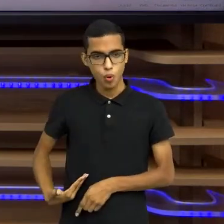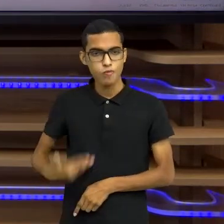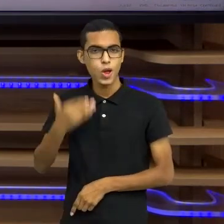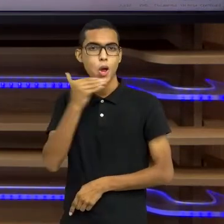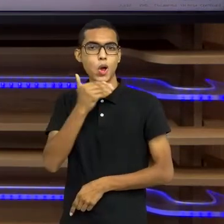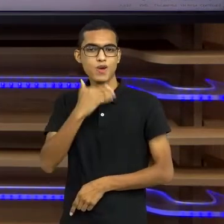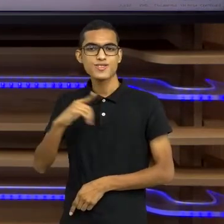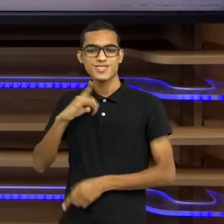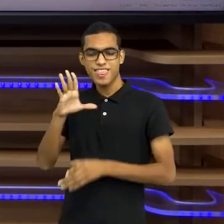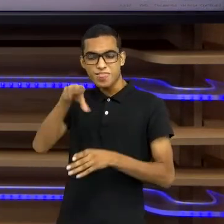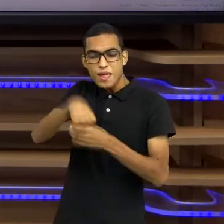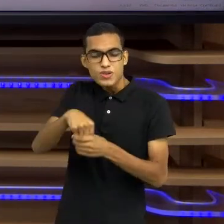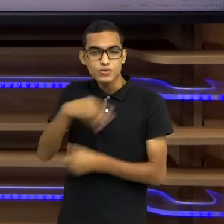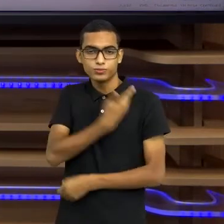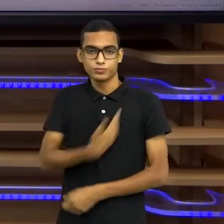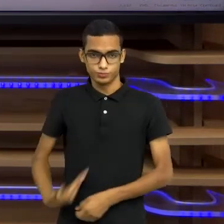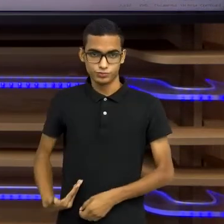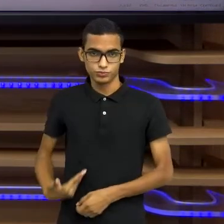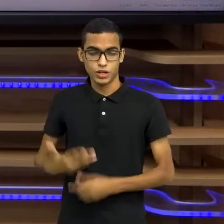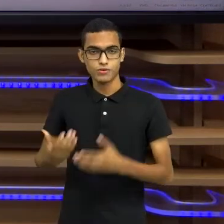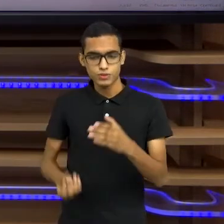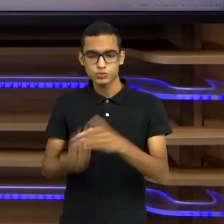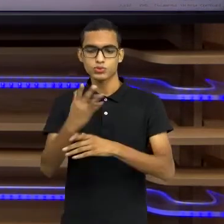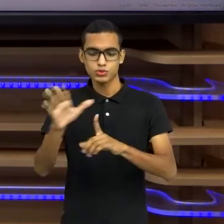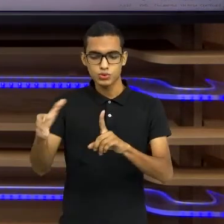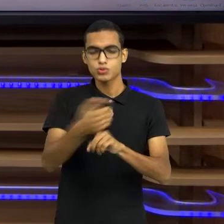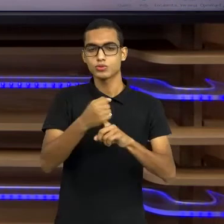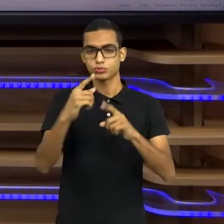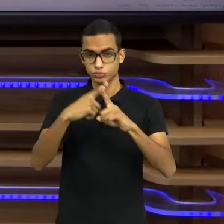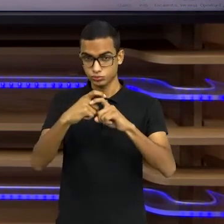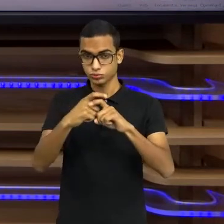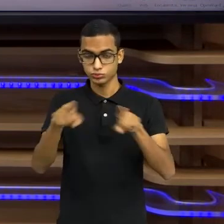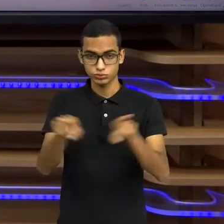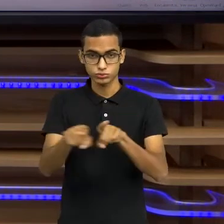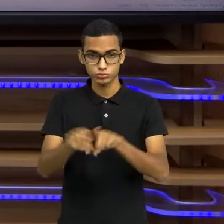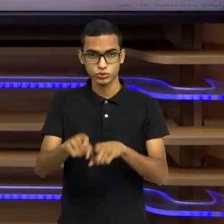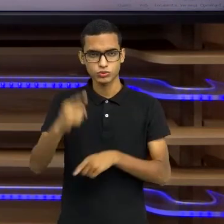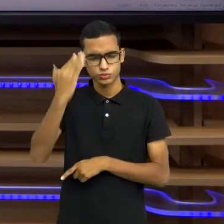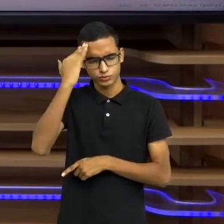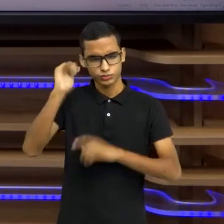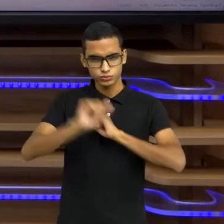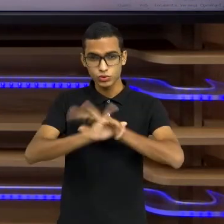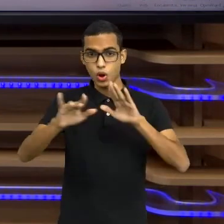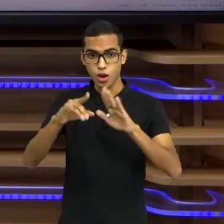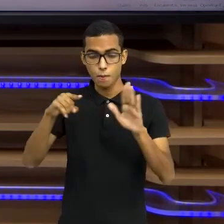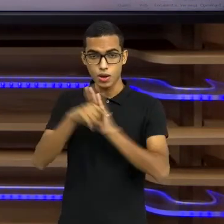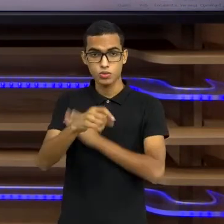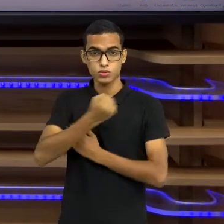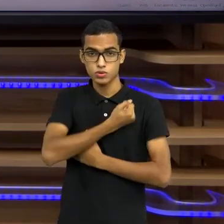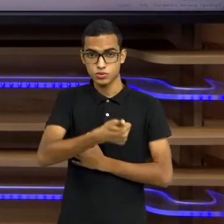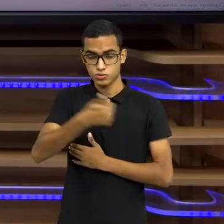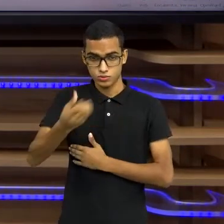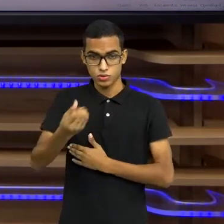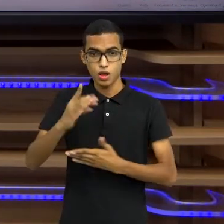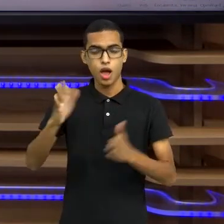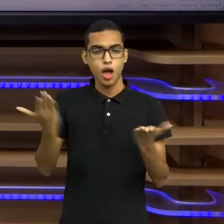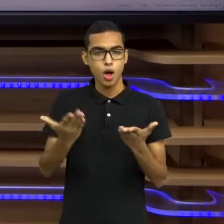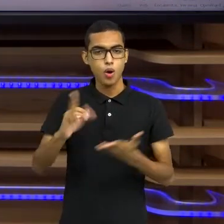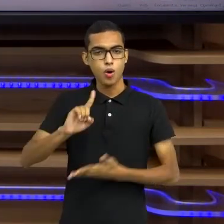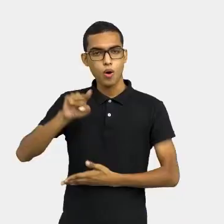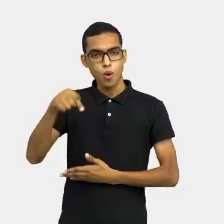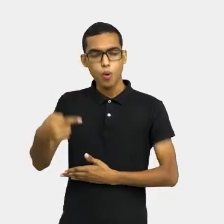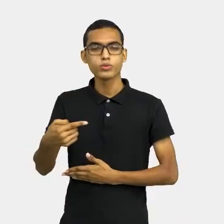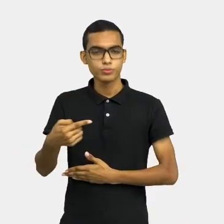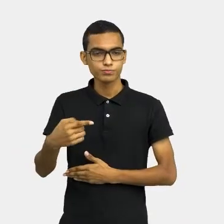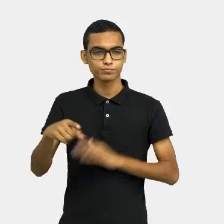ascensão de nazismo e fascismo. Tudo bem? Então, queridos, espero que vocês tenham compreendido a nossa questão 16. Agora nós vamos para a questão 17.